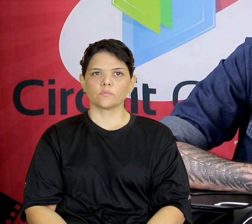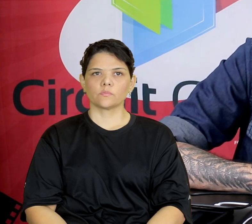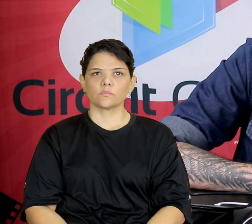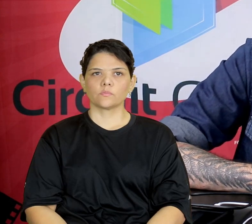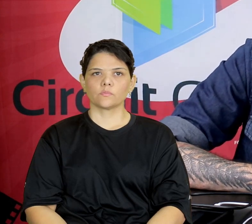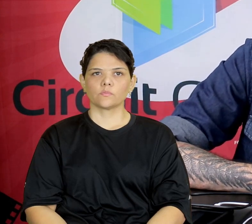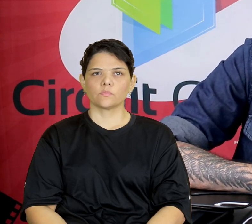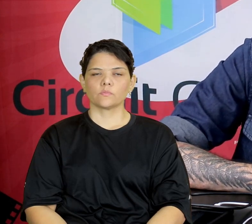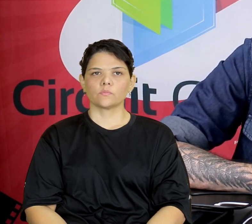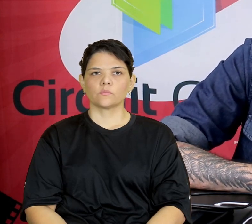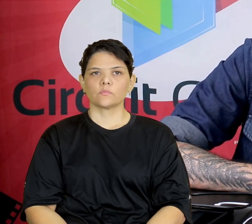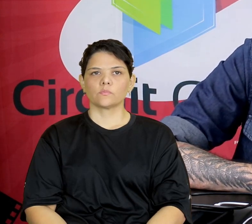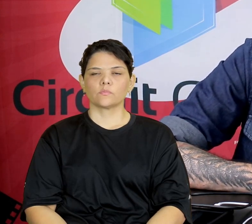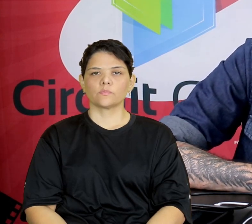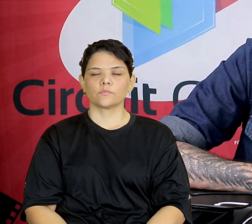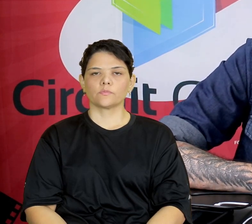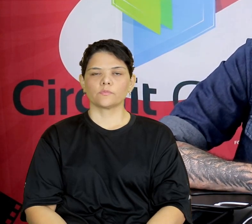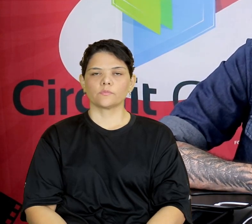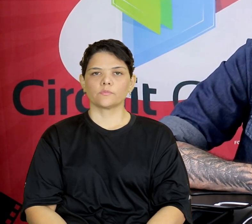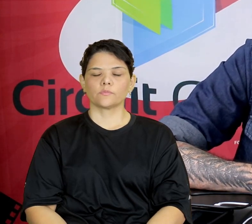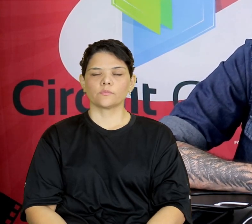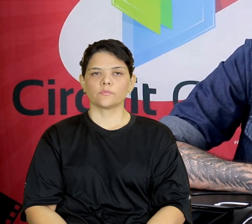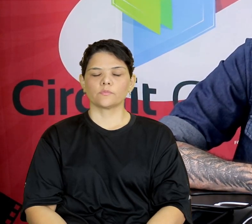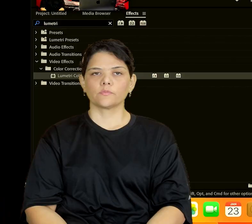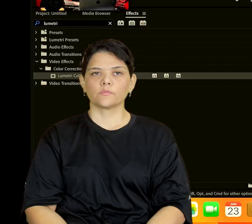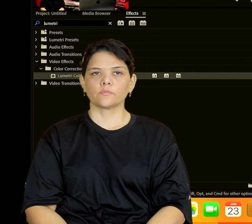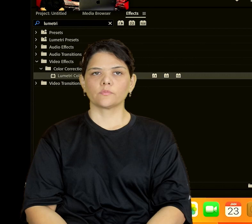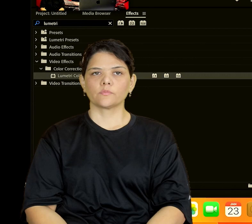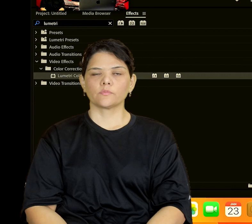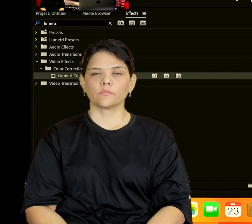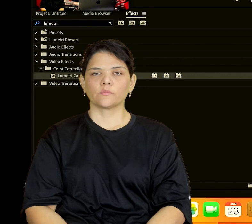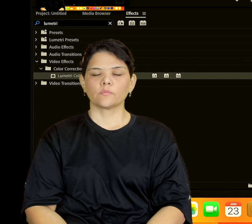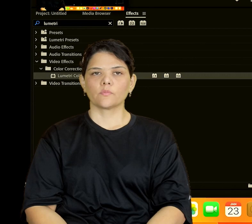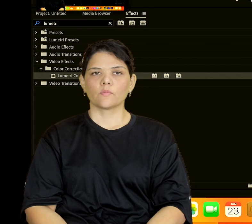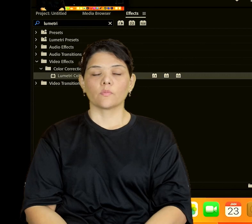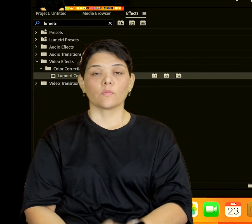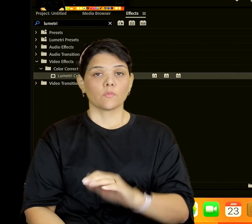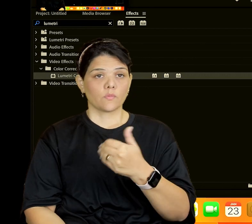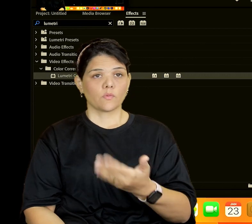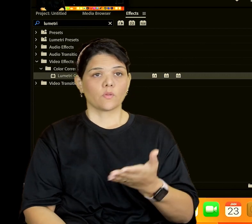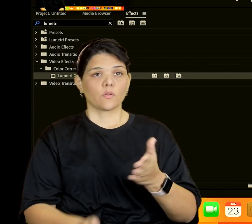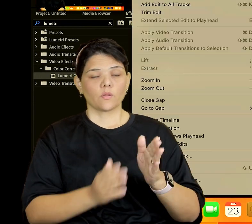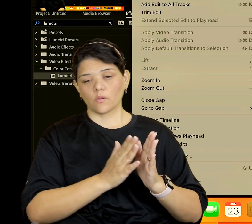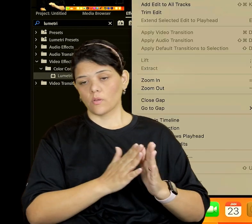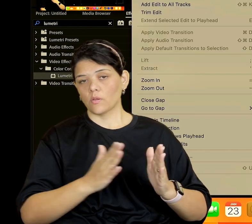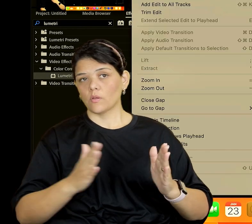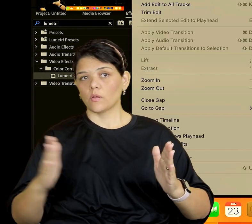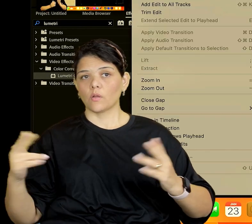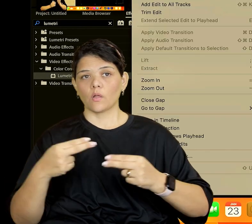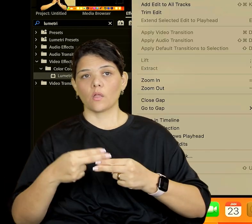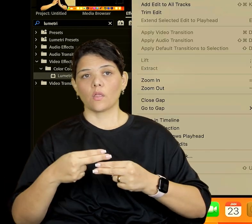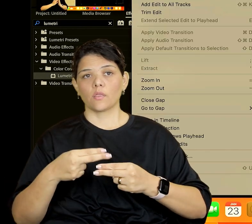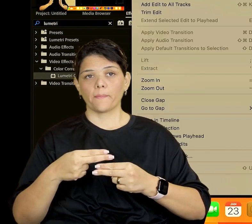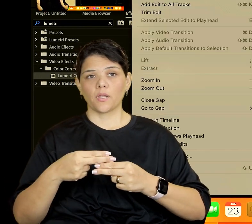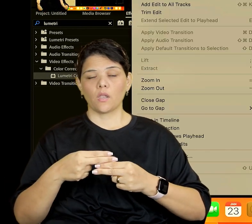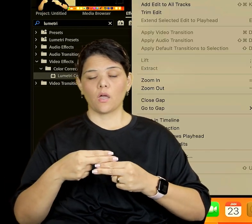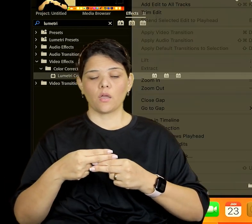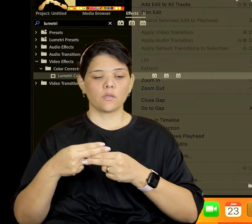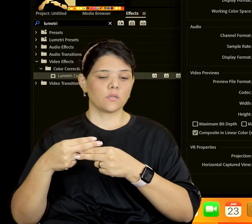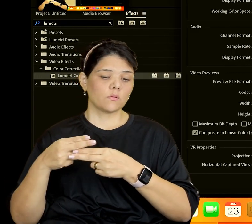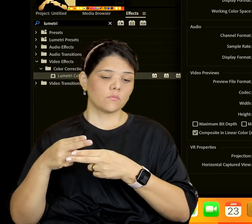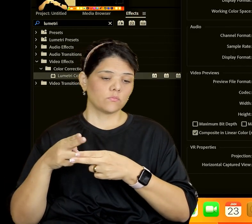Premiere, eu vou configurar com vocês a sequência, a timeline, que nem a gente fez com o DaVinci,